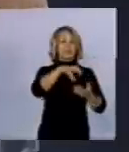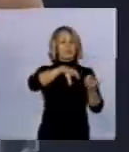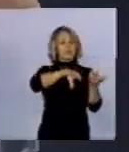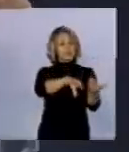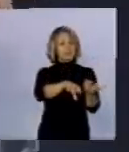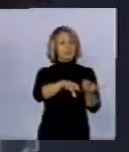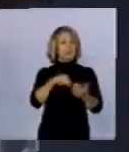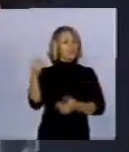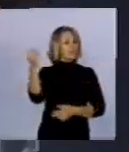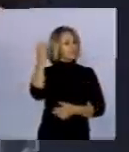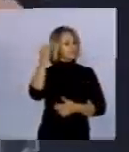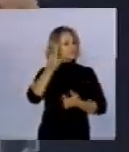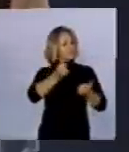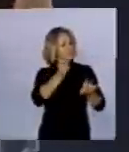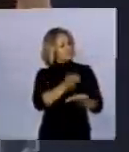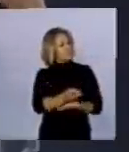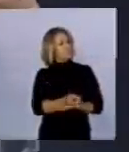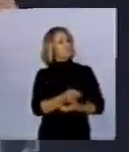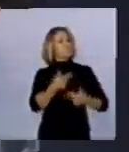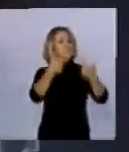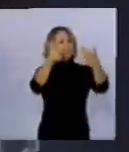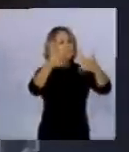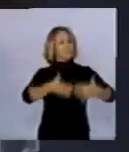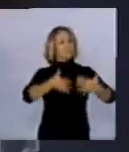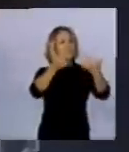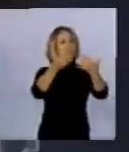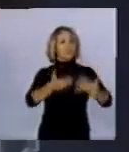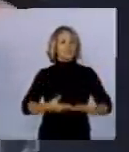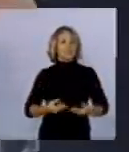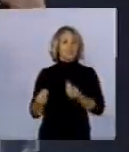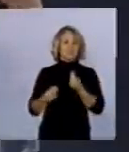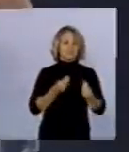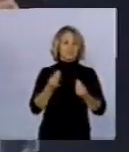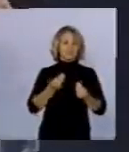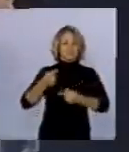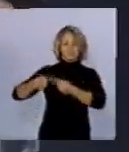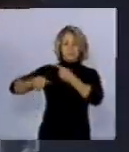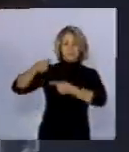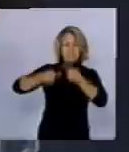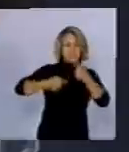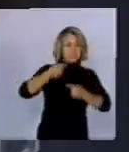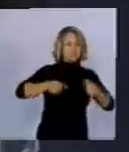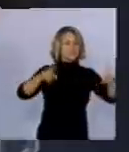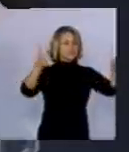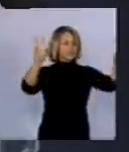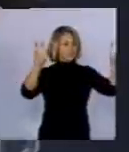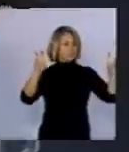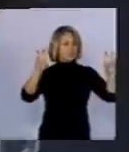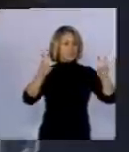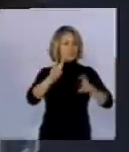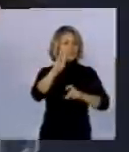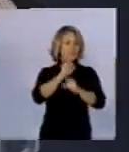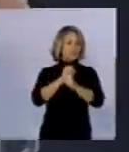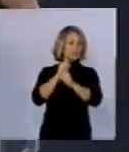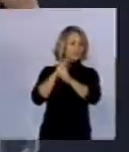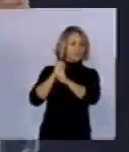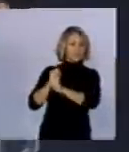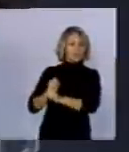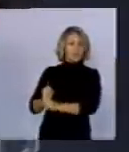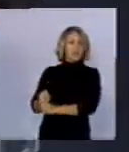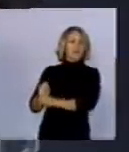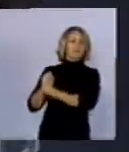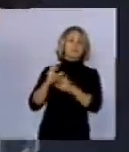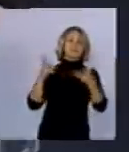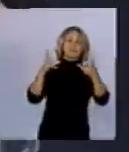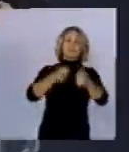preciso frisar várias vezes assim o quanto eh foram debatidos esses temas durante 5 anos por todo o país